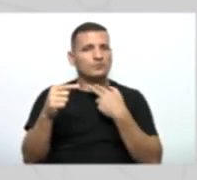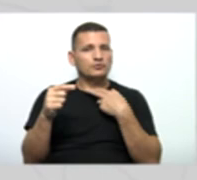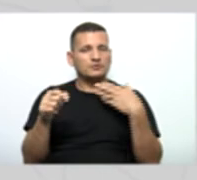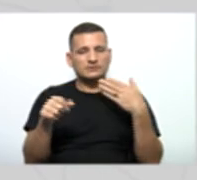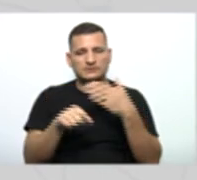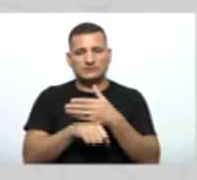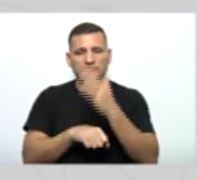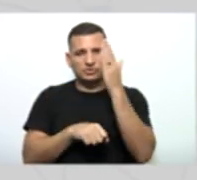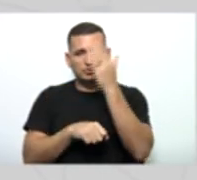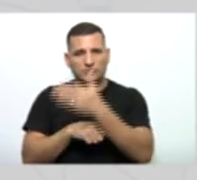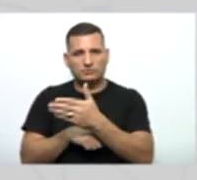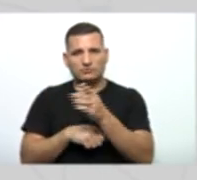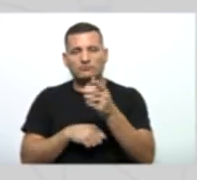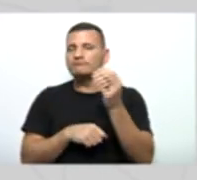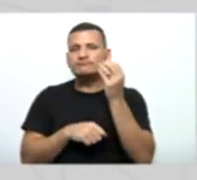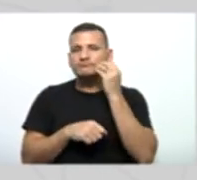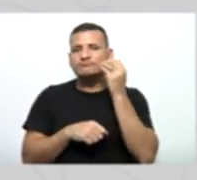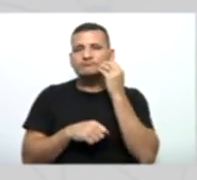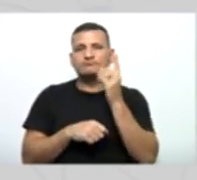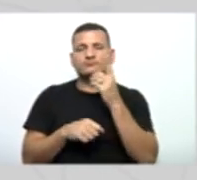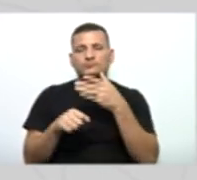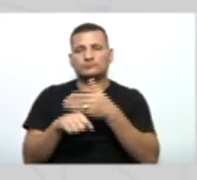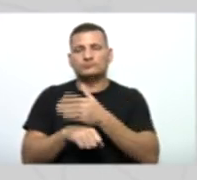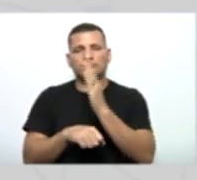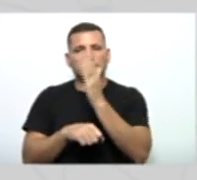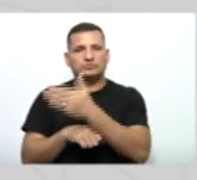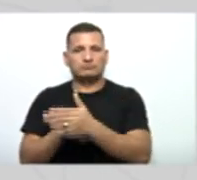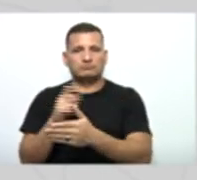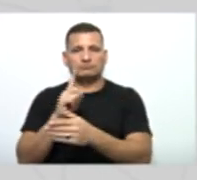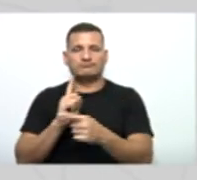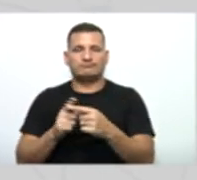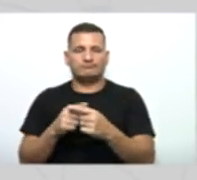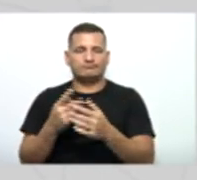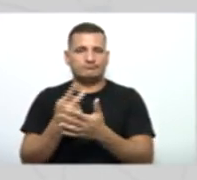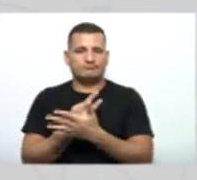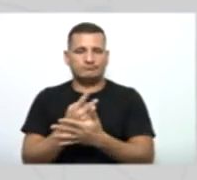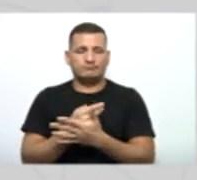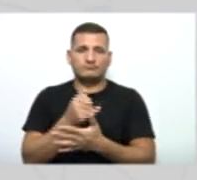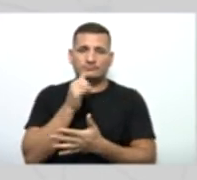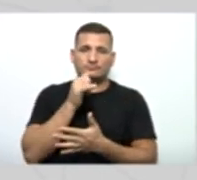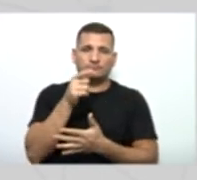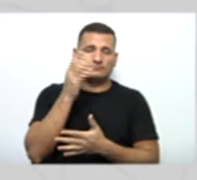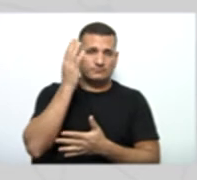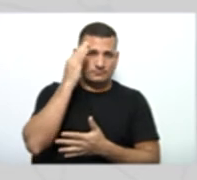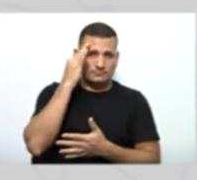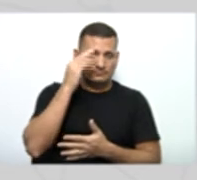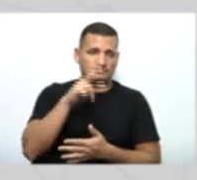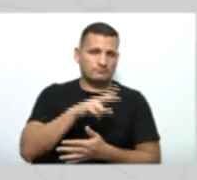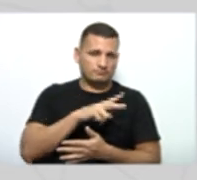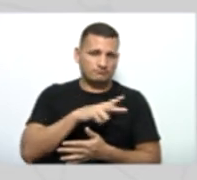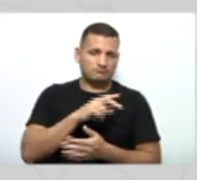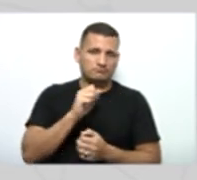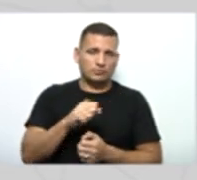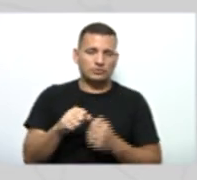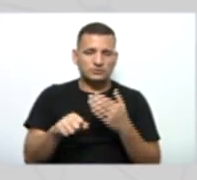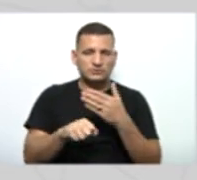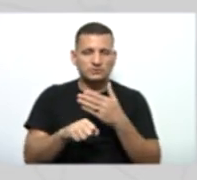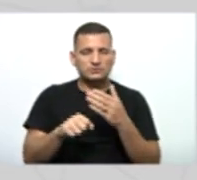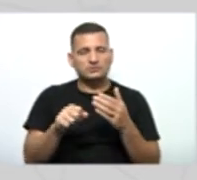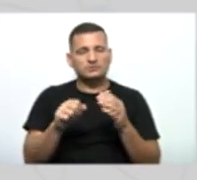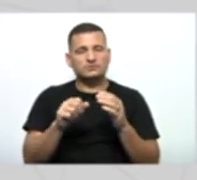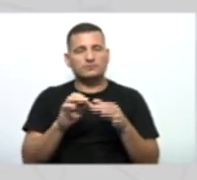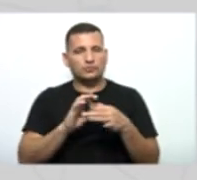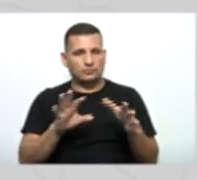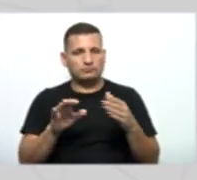diretamente, não tente acessar ele diretamente, porque vai dar um erro. Se você sabe que o atributo público pode ser acessado diretamente, beleza, você